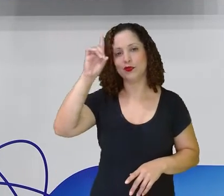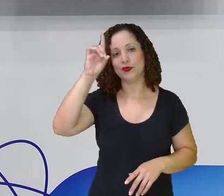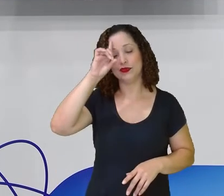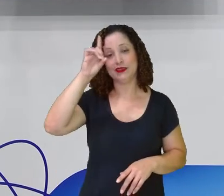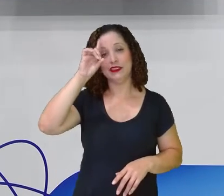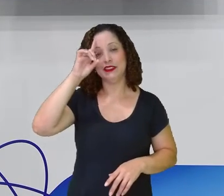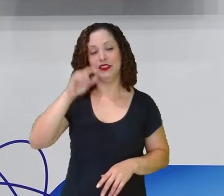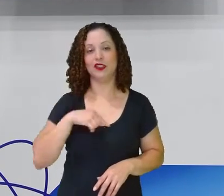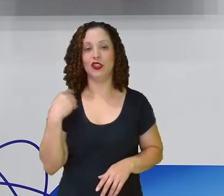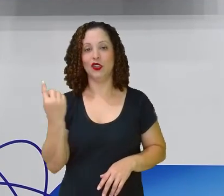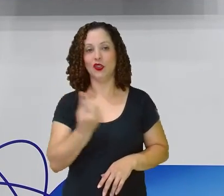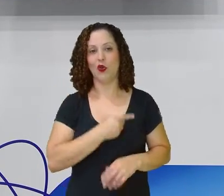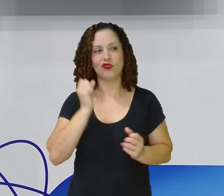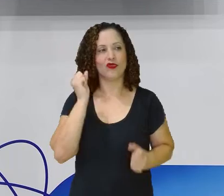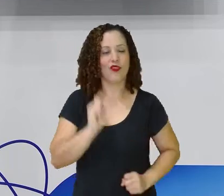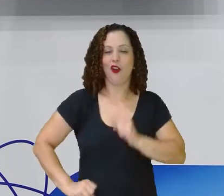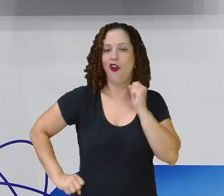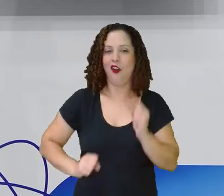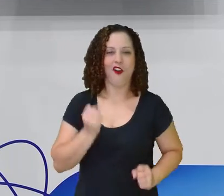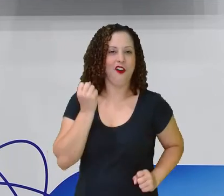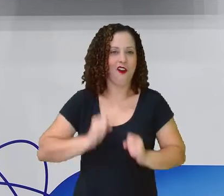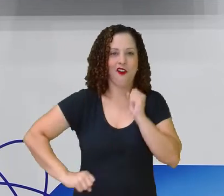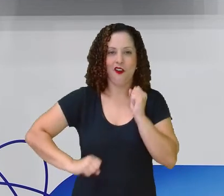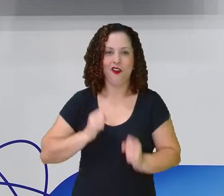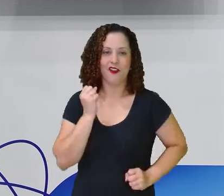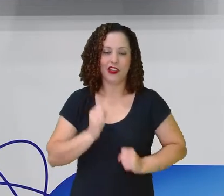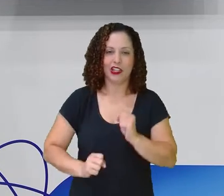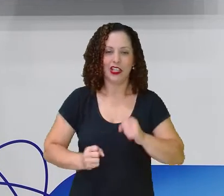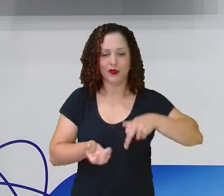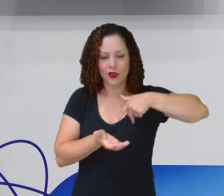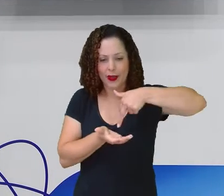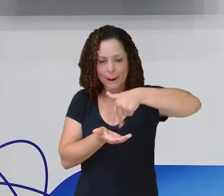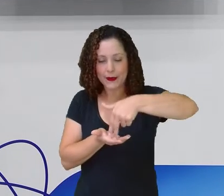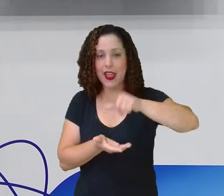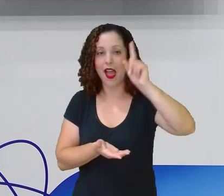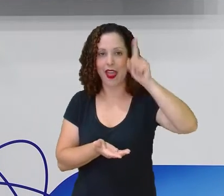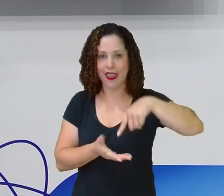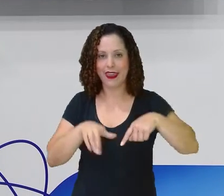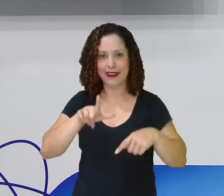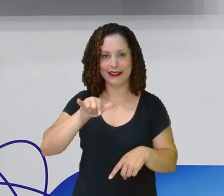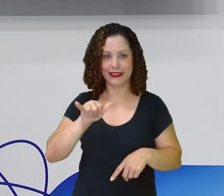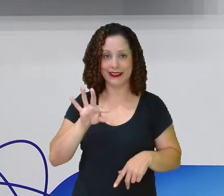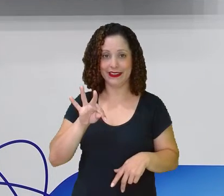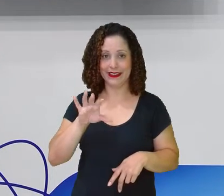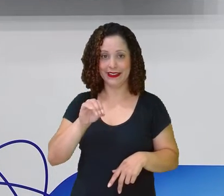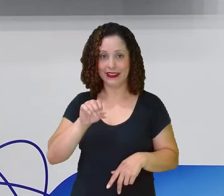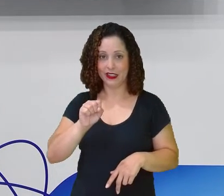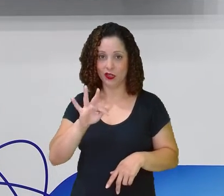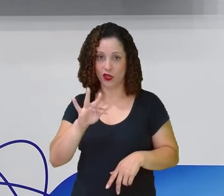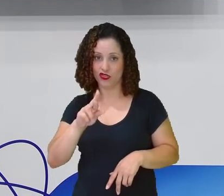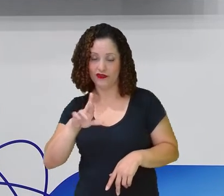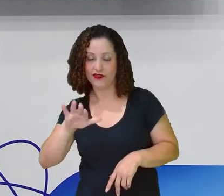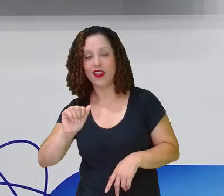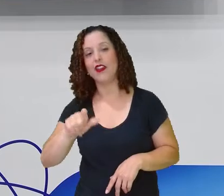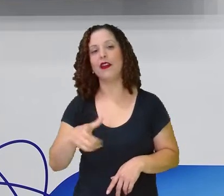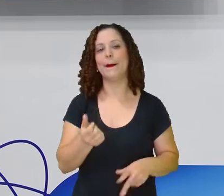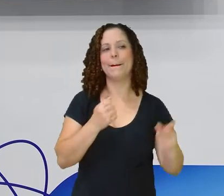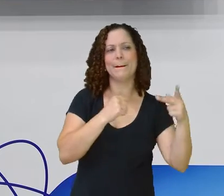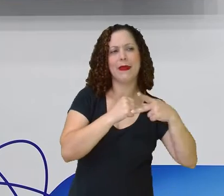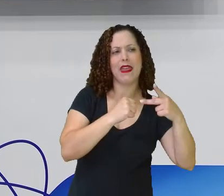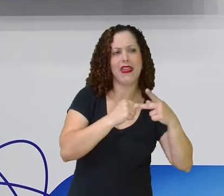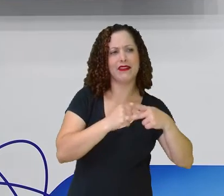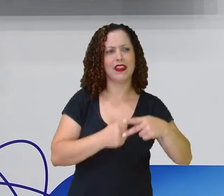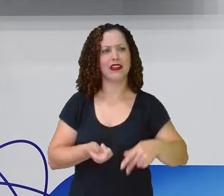exemplo, caminhando, correndo, aí é a litosfera. Pensa no solo, nas rochas, no relevo. Então, se eu estou, por